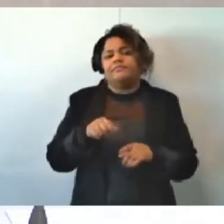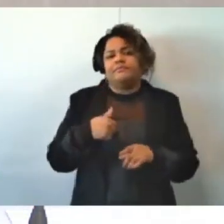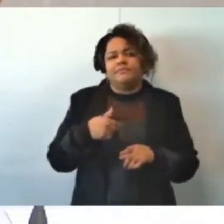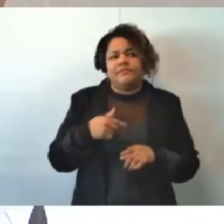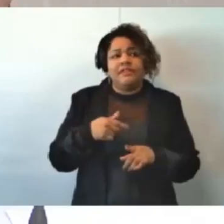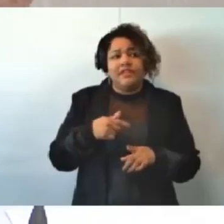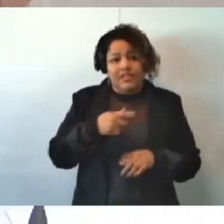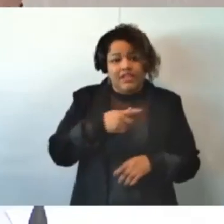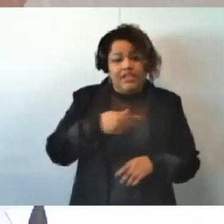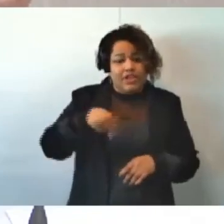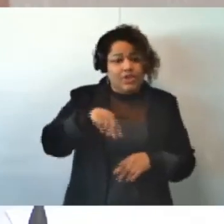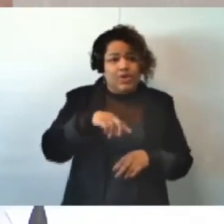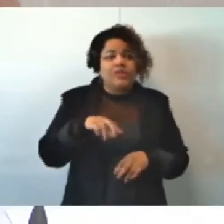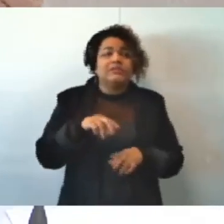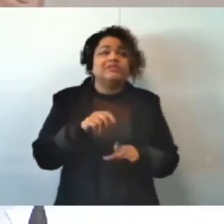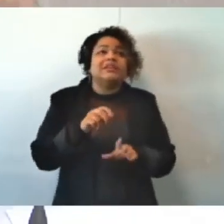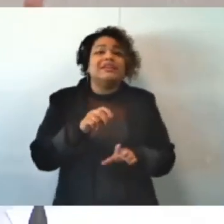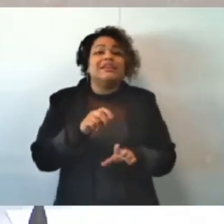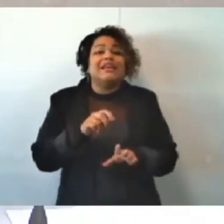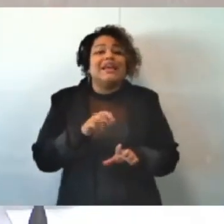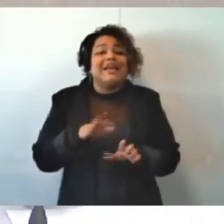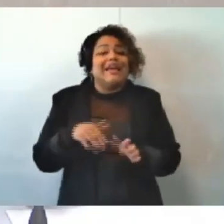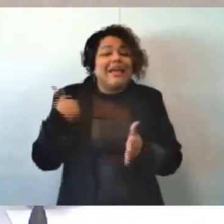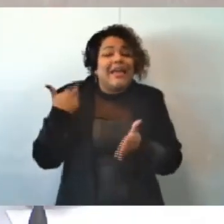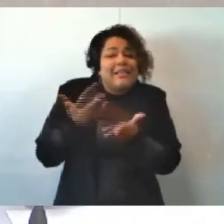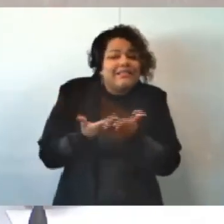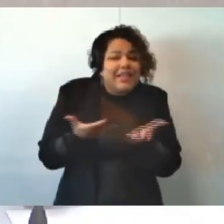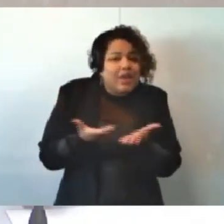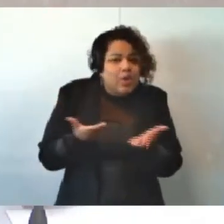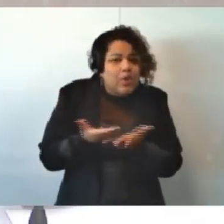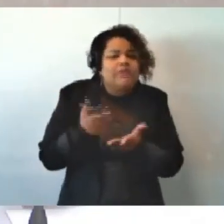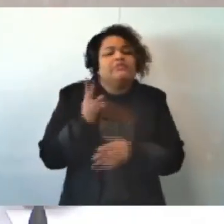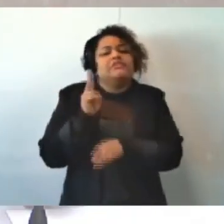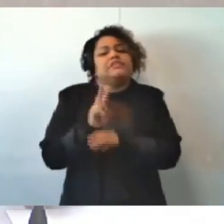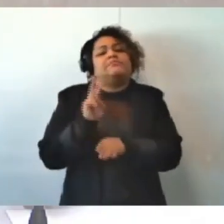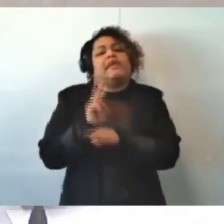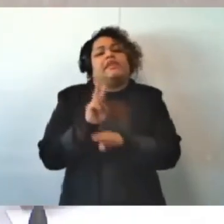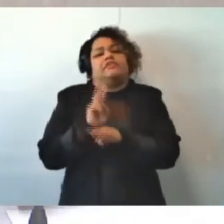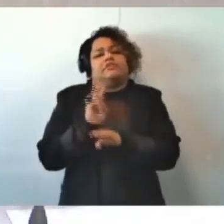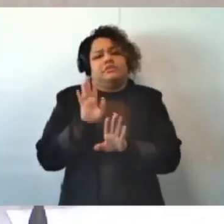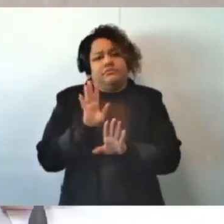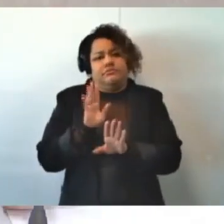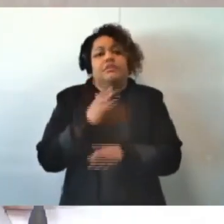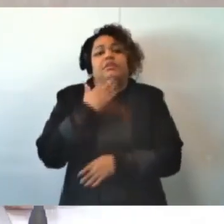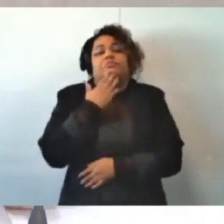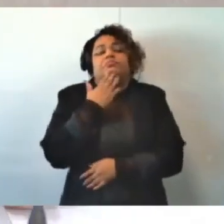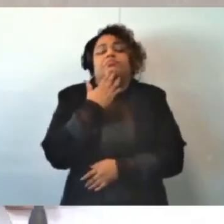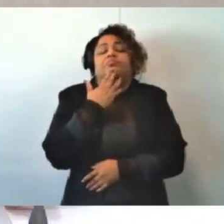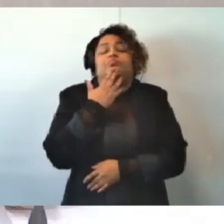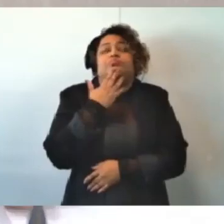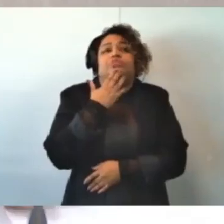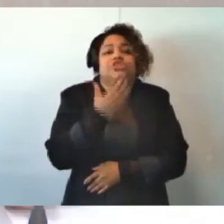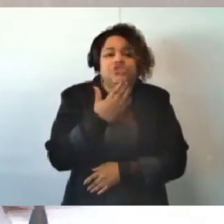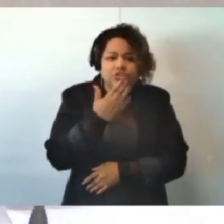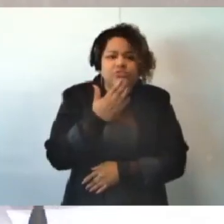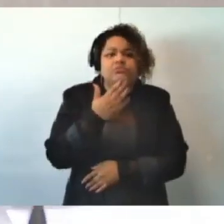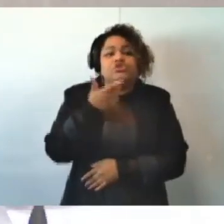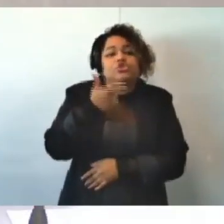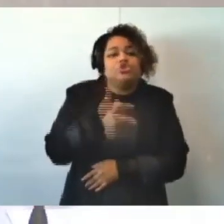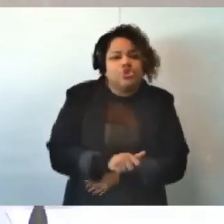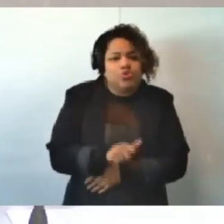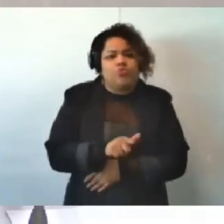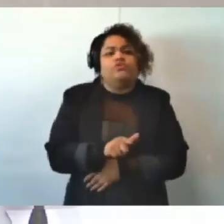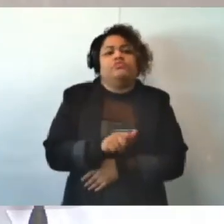temos esperança. Essa audiência pública é um pedido a mais para a prefeitura, para que